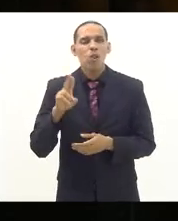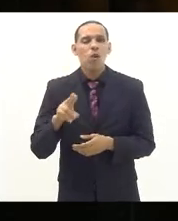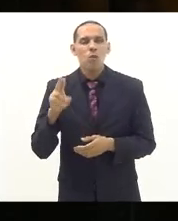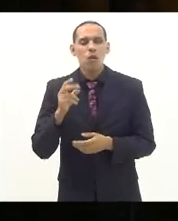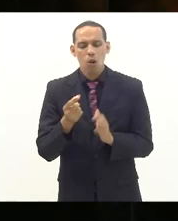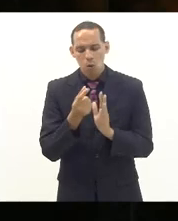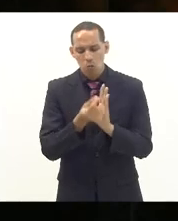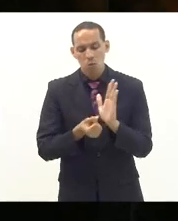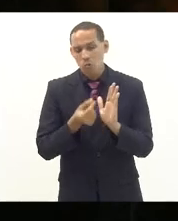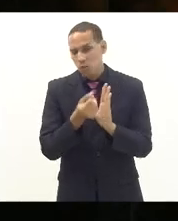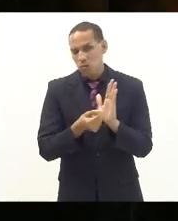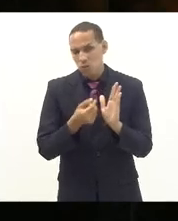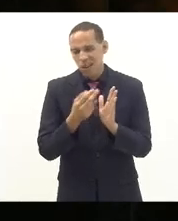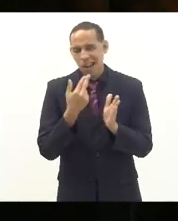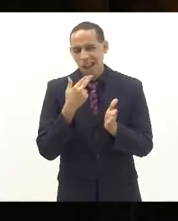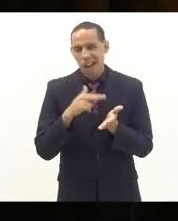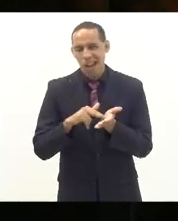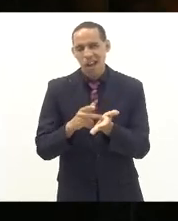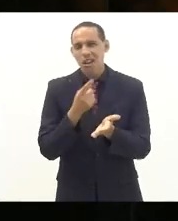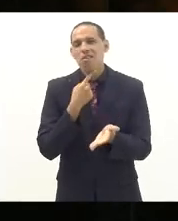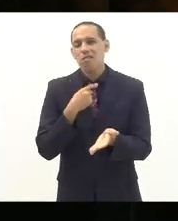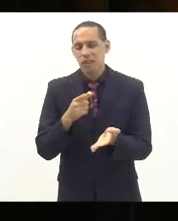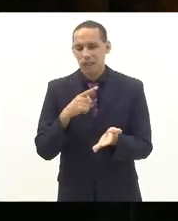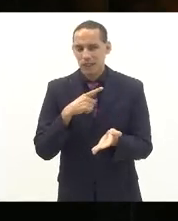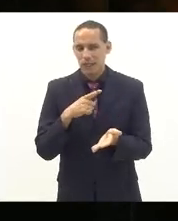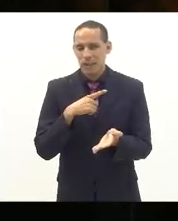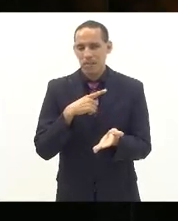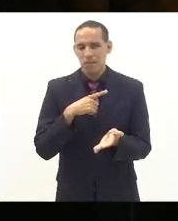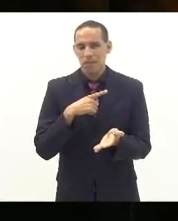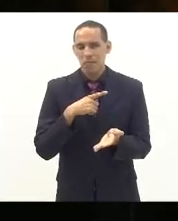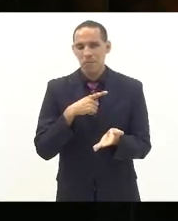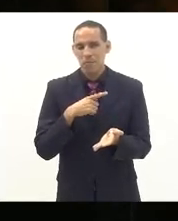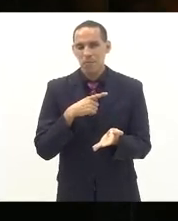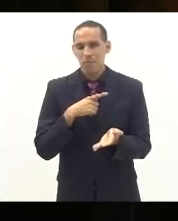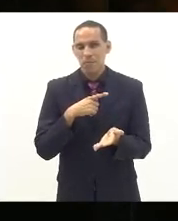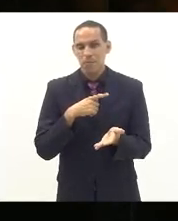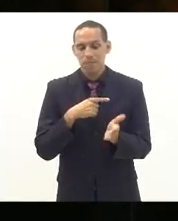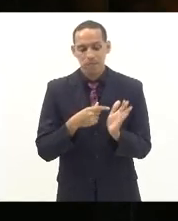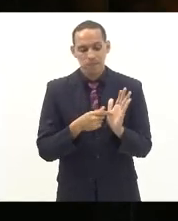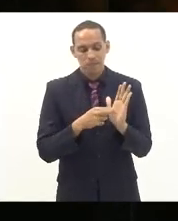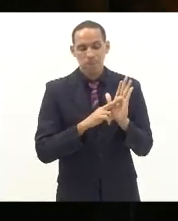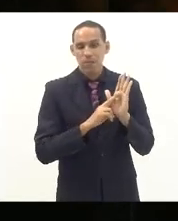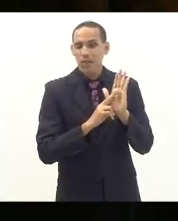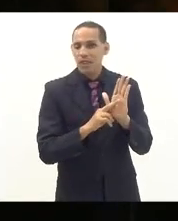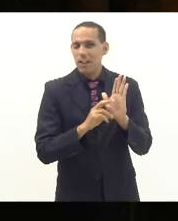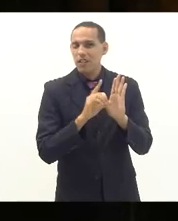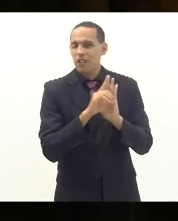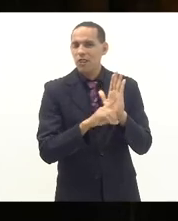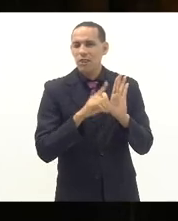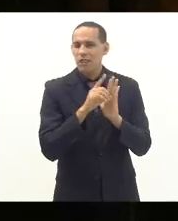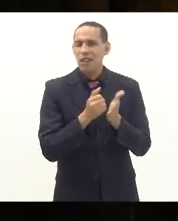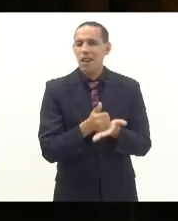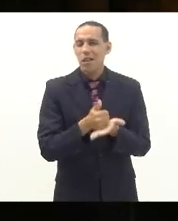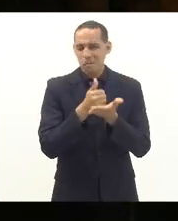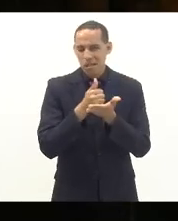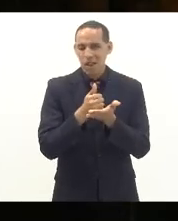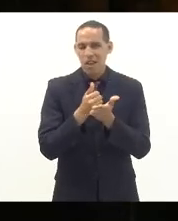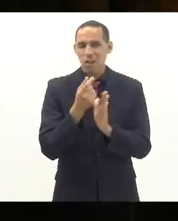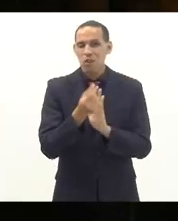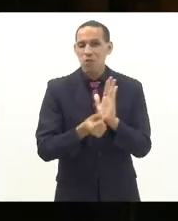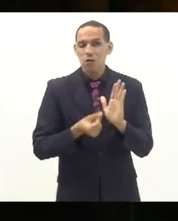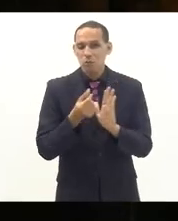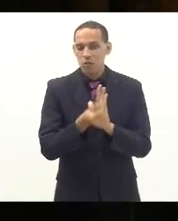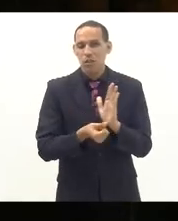dessa carta de intenções que representa as diretrizes e bases para o orçamento